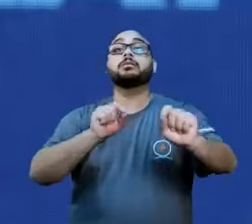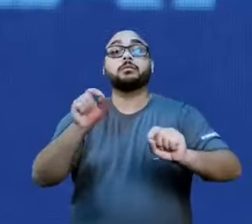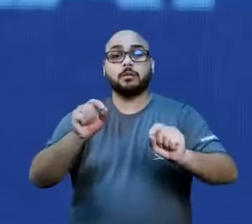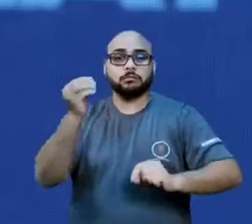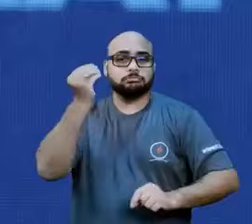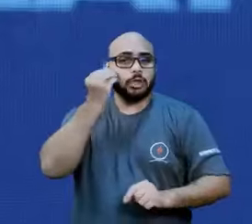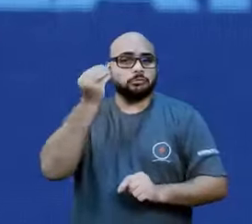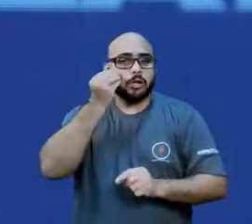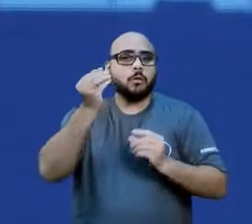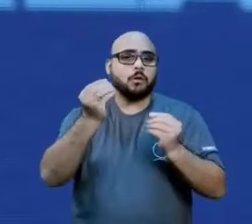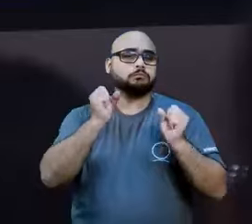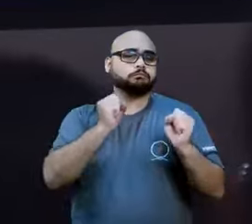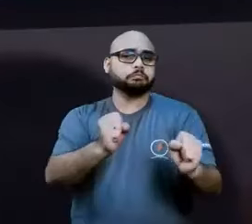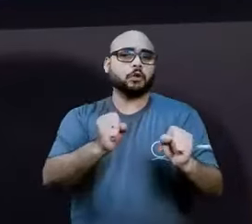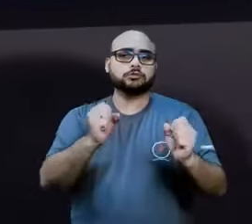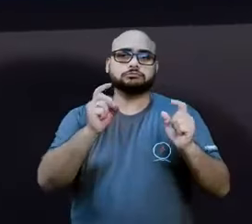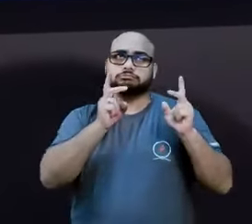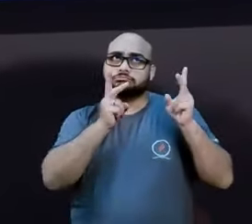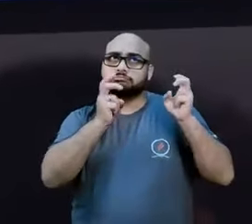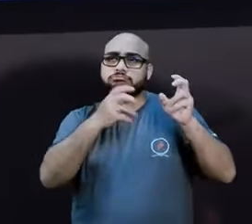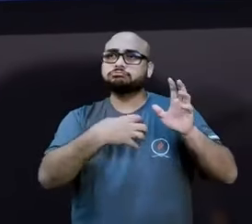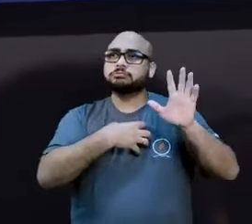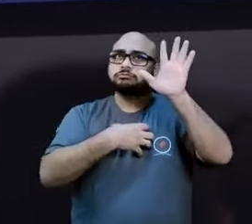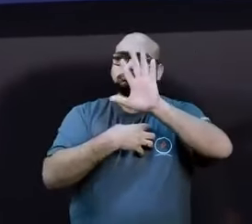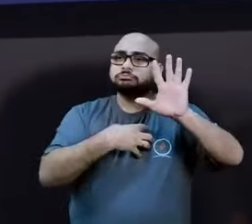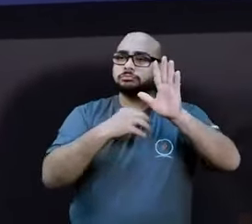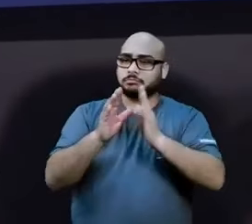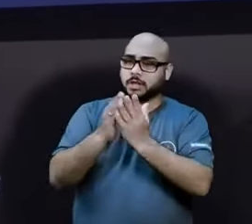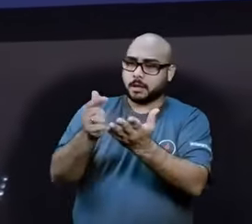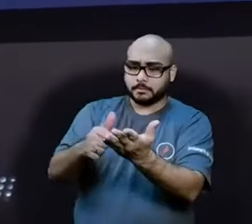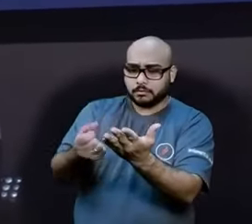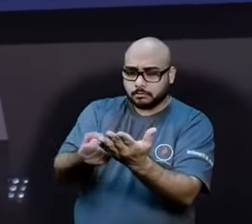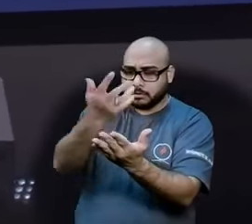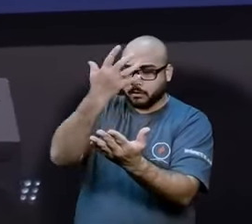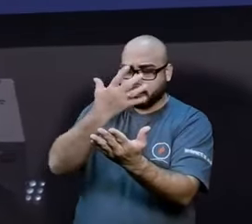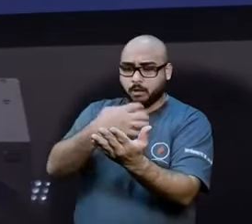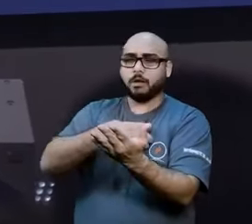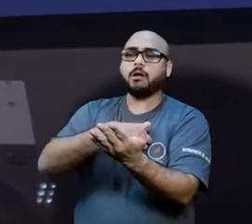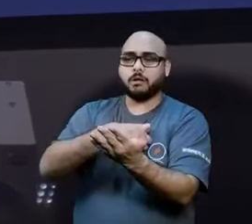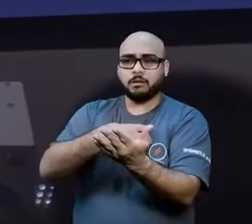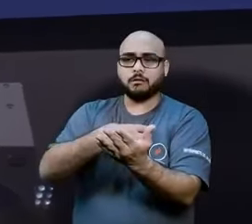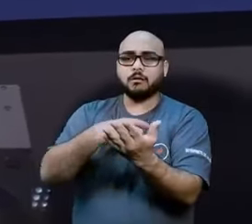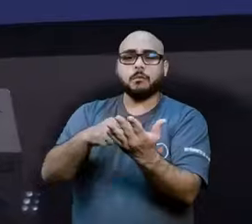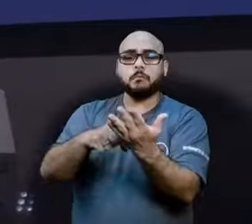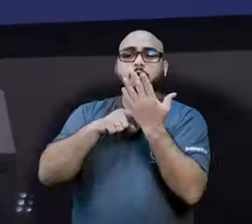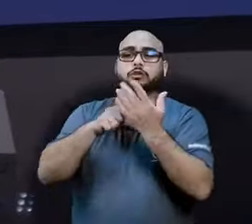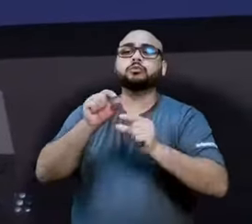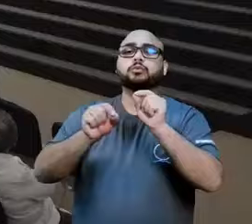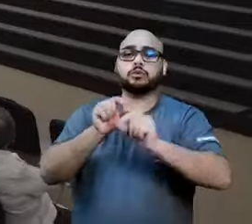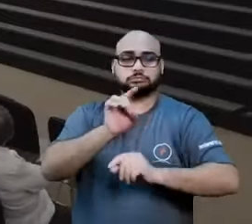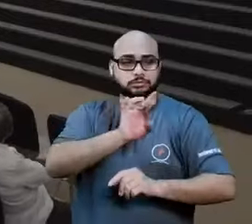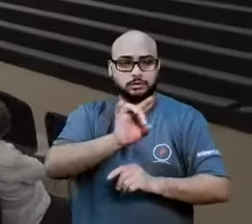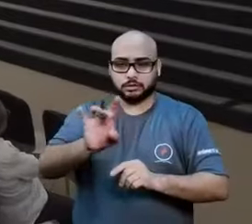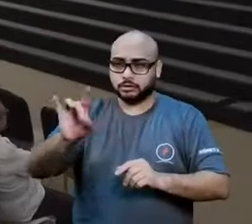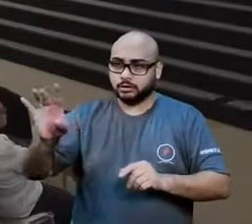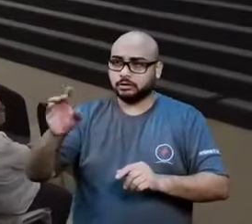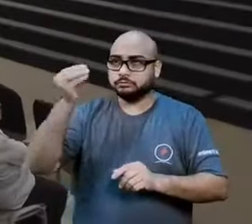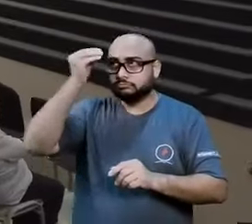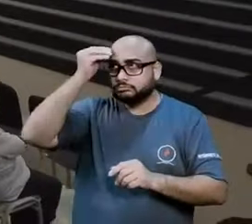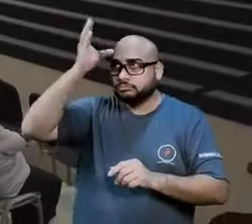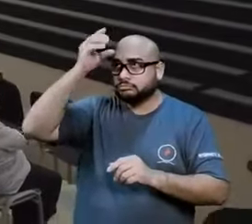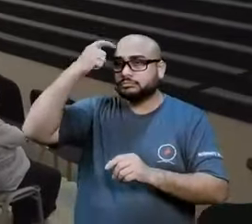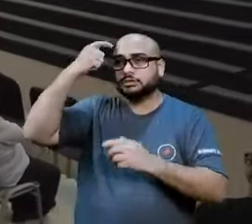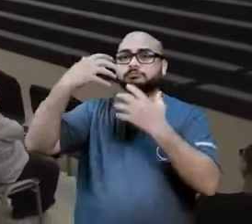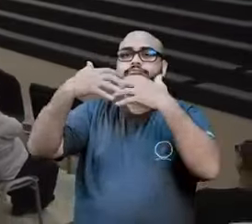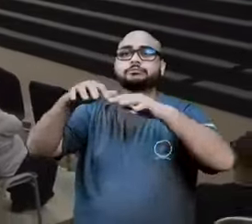que eu pude perceber e entender na palavra que vai nos ajudar essa compreensão de um